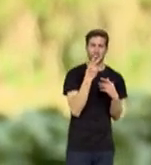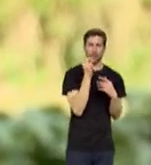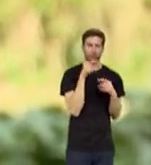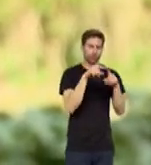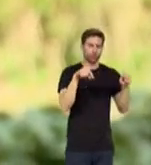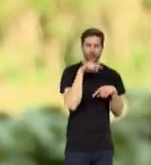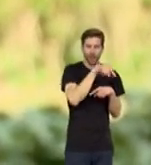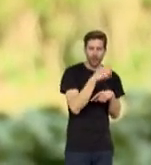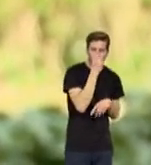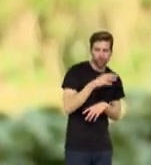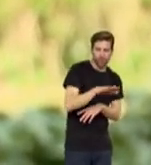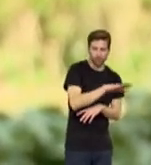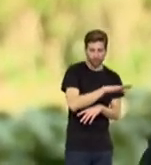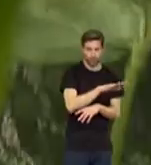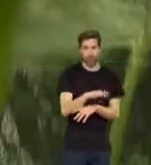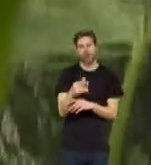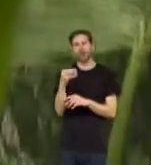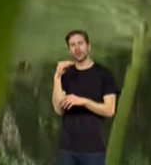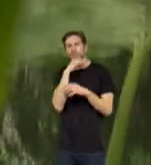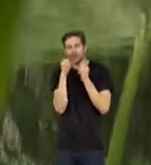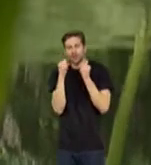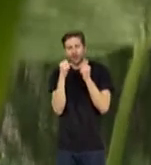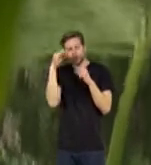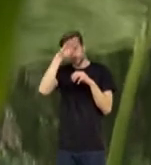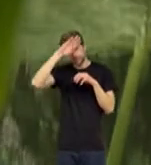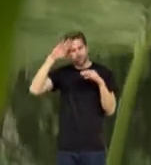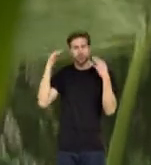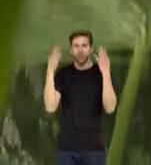parte e o verão e o inverno na mata.